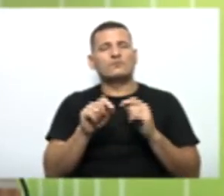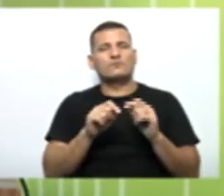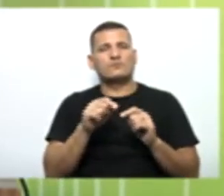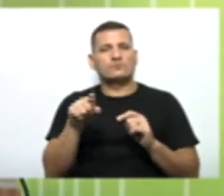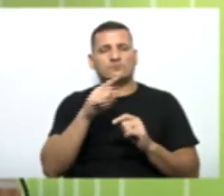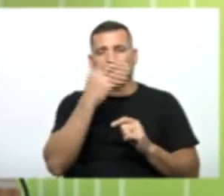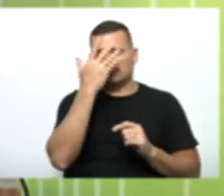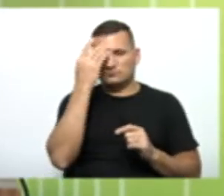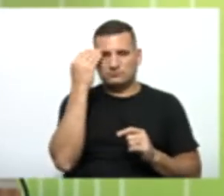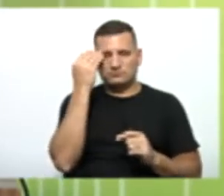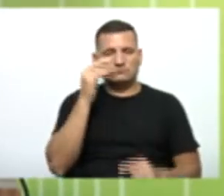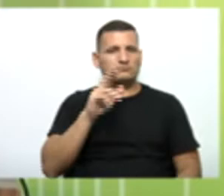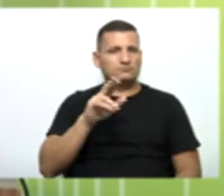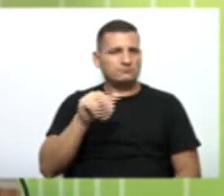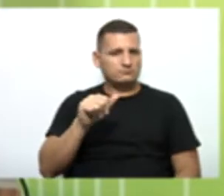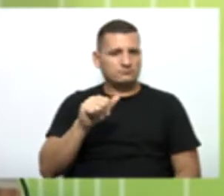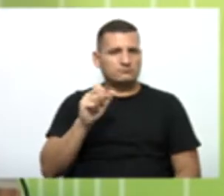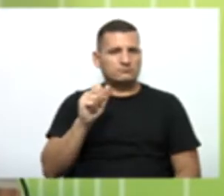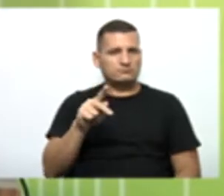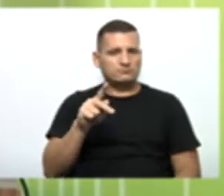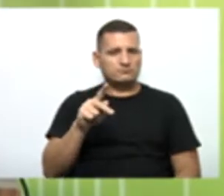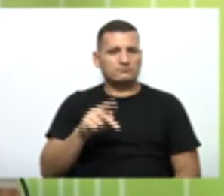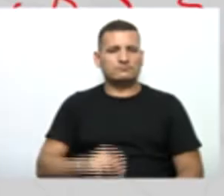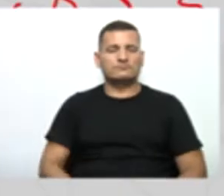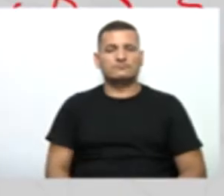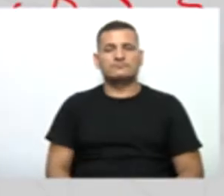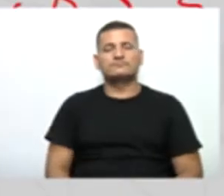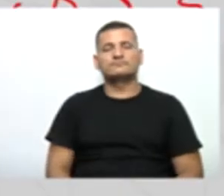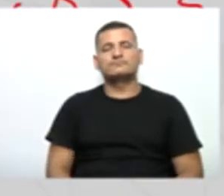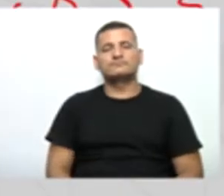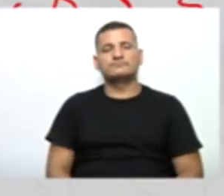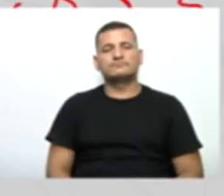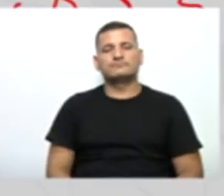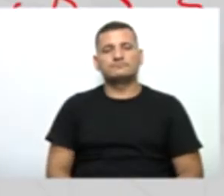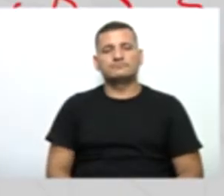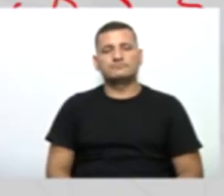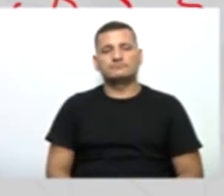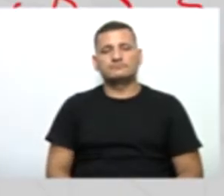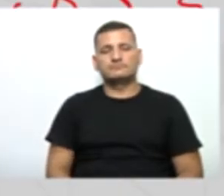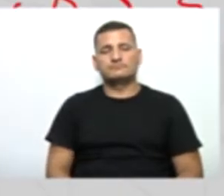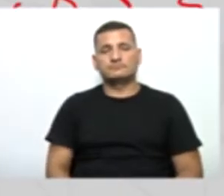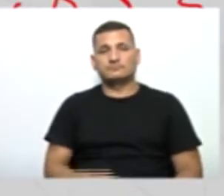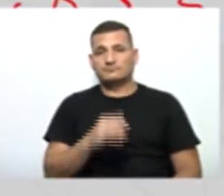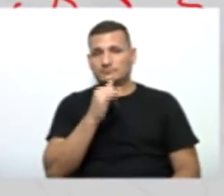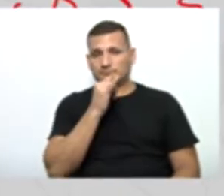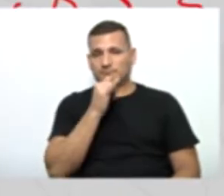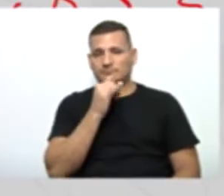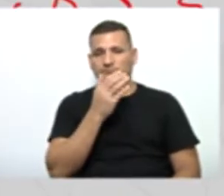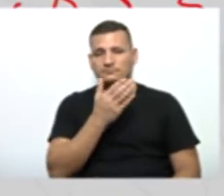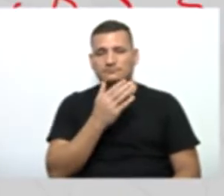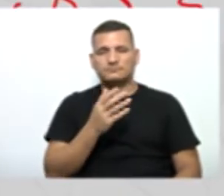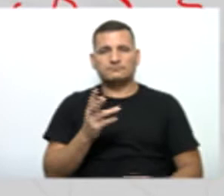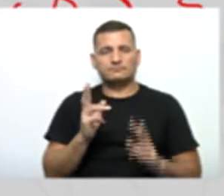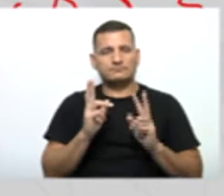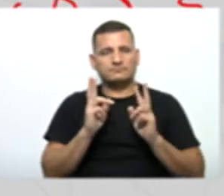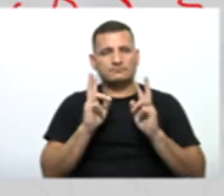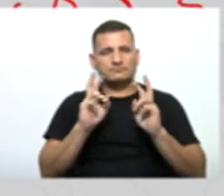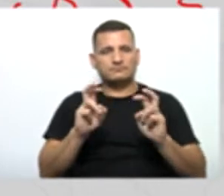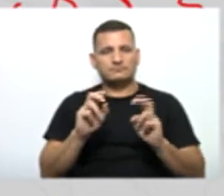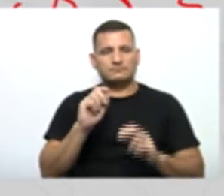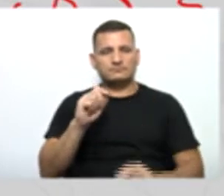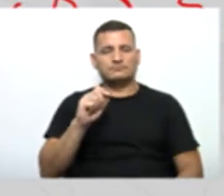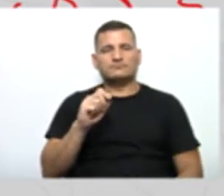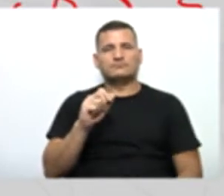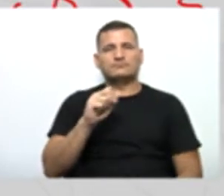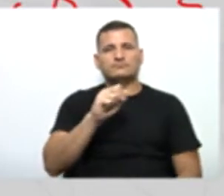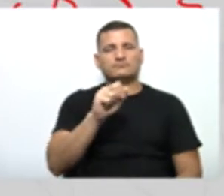vai esquecer, ok? Então, voltando para cá para o nosso exemplo, ó, você vai perceber isso, ó, que a extensão